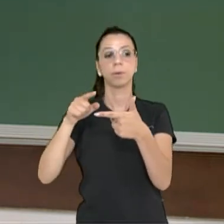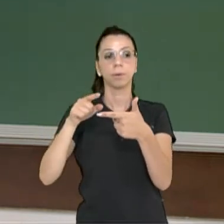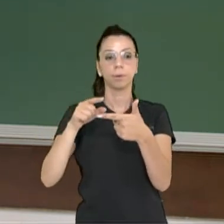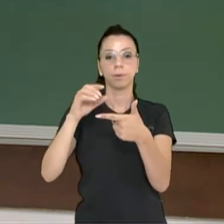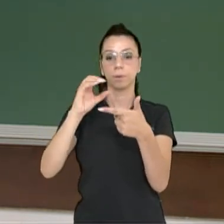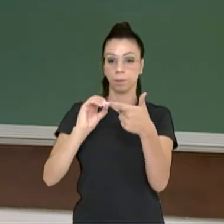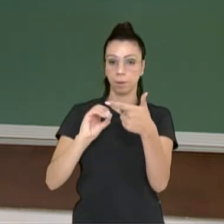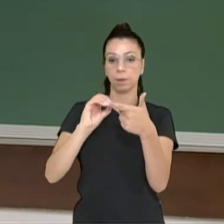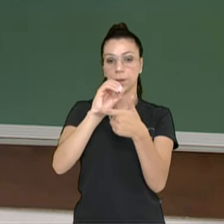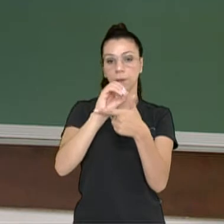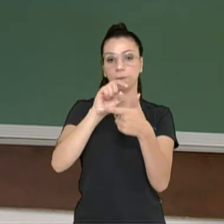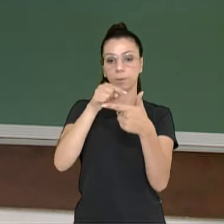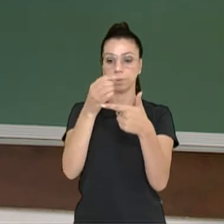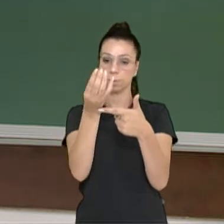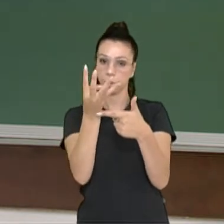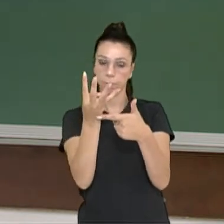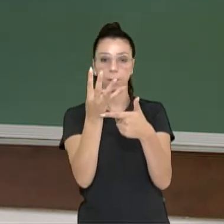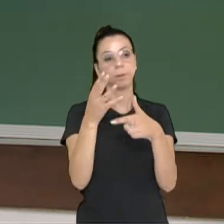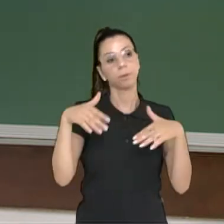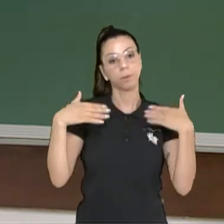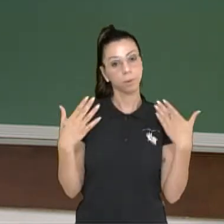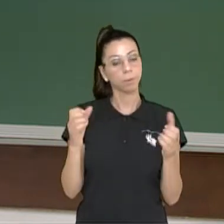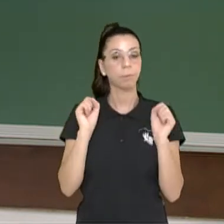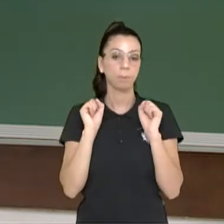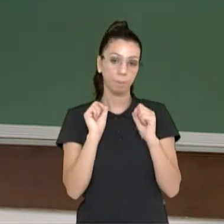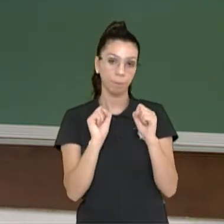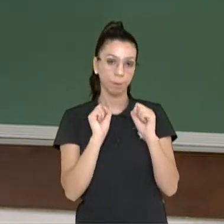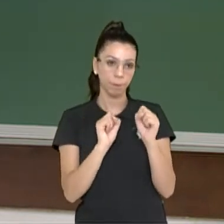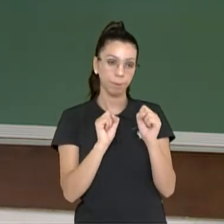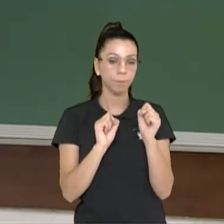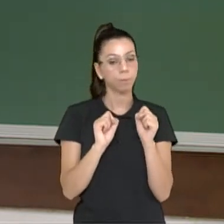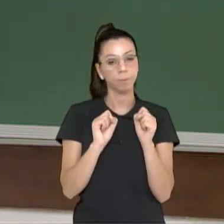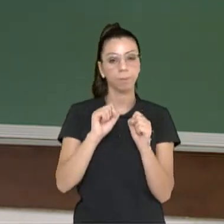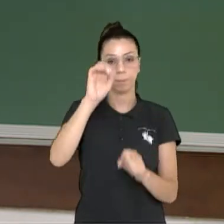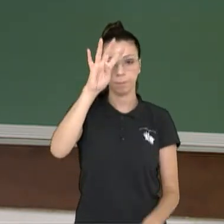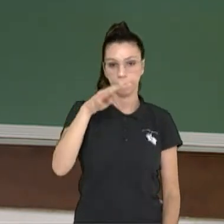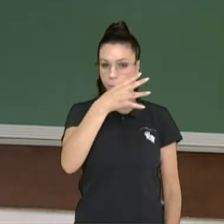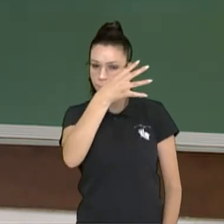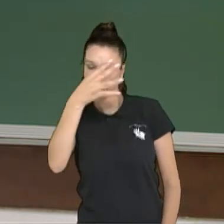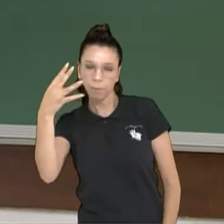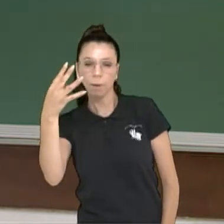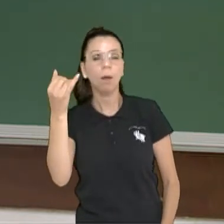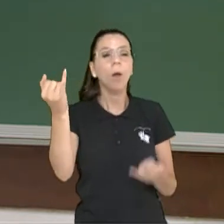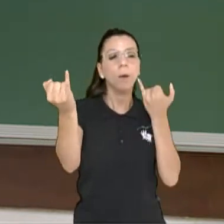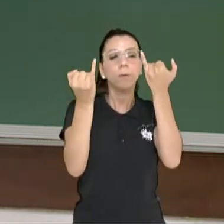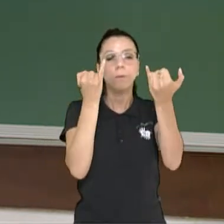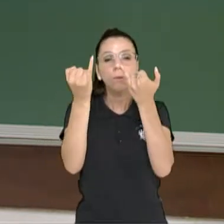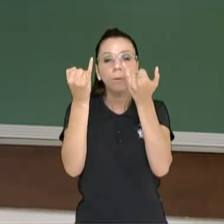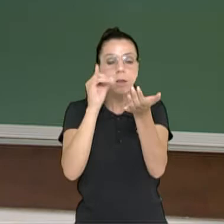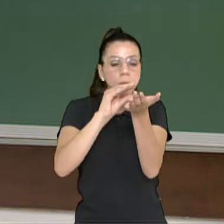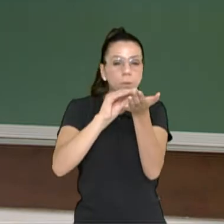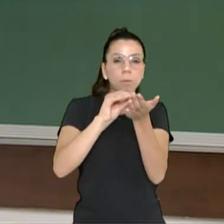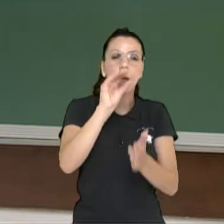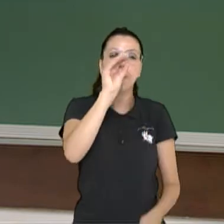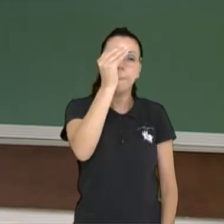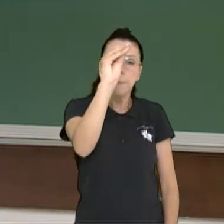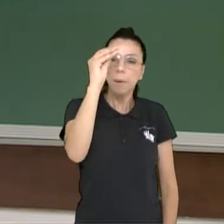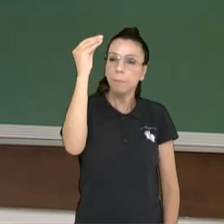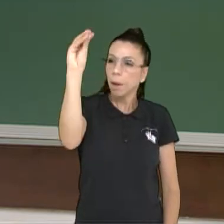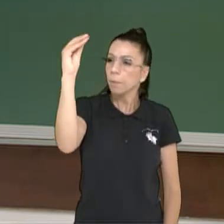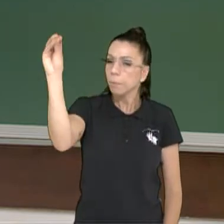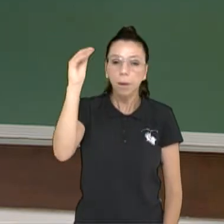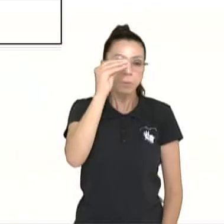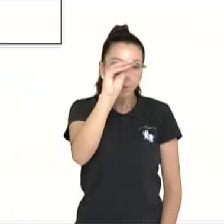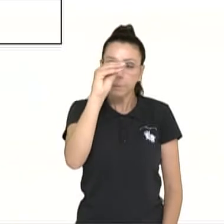0,4. Dessa forma, nós podemos colocar todos aqueles dados numa tabela que